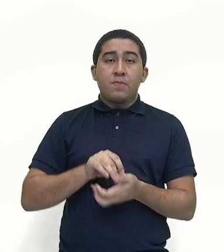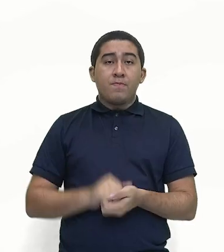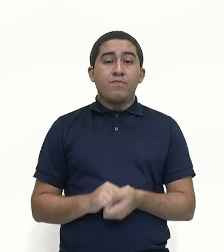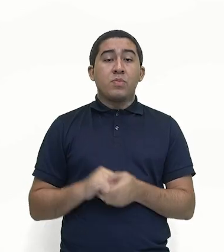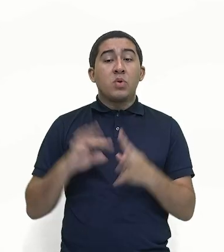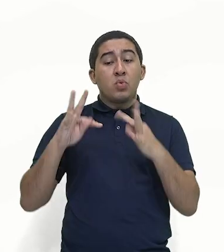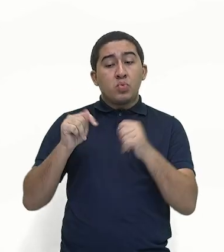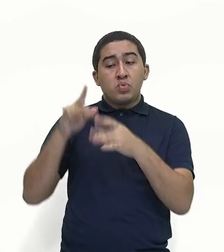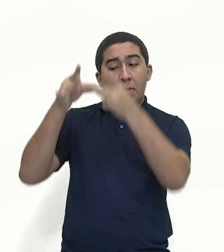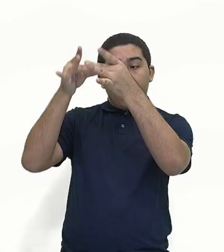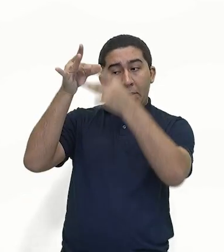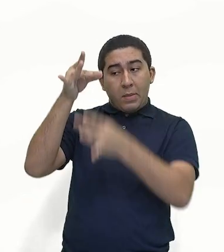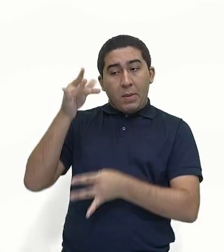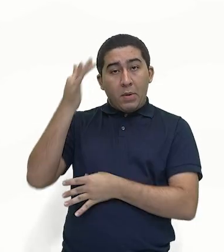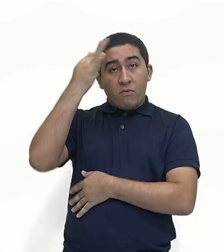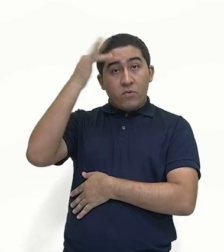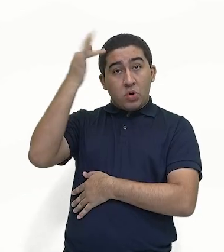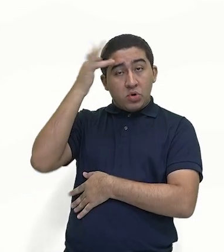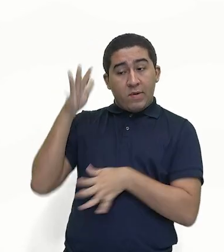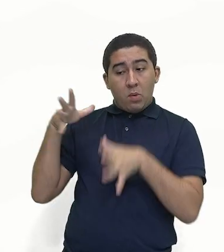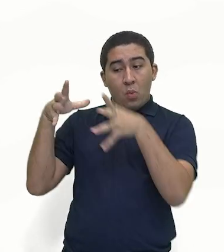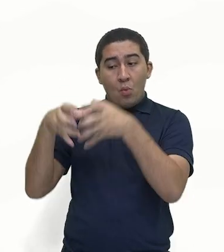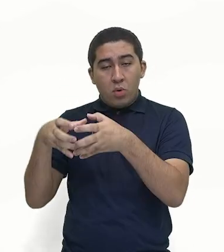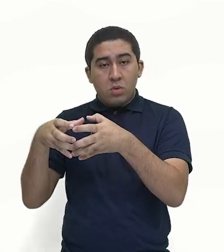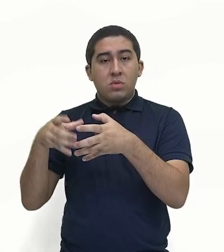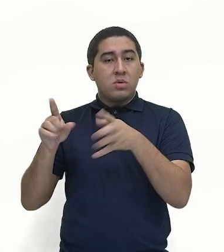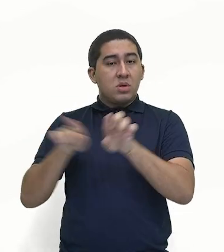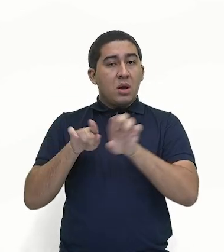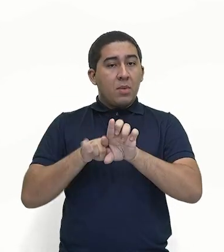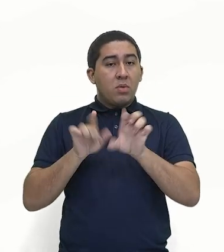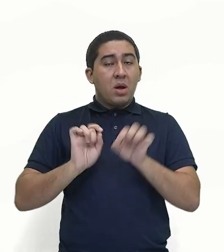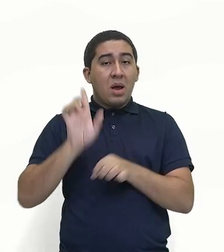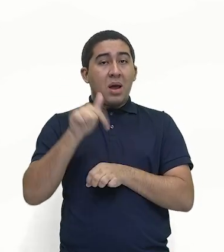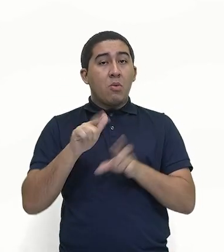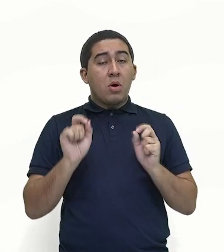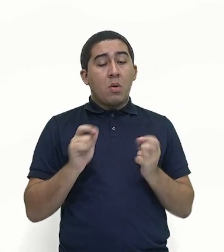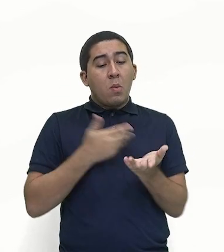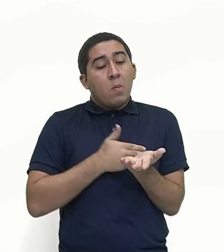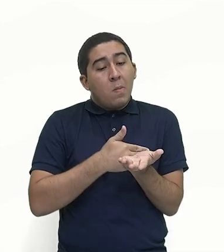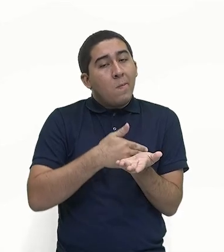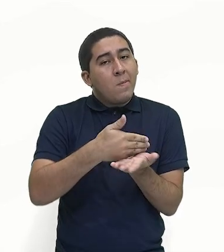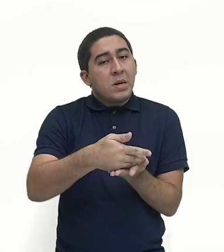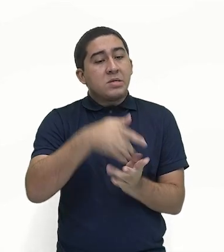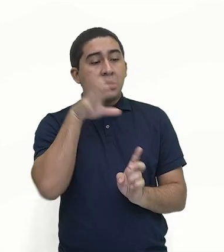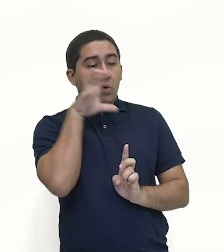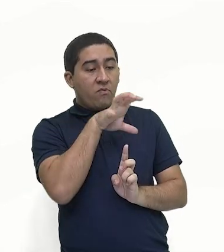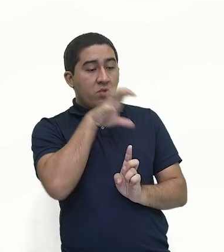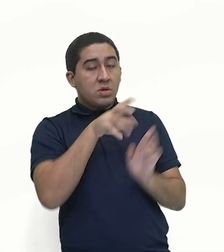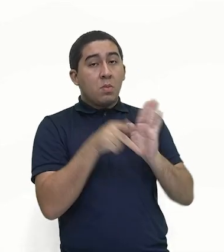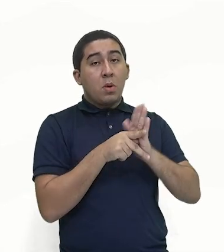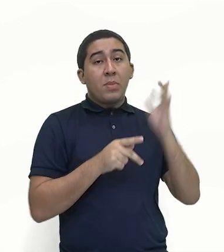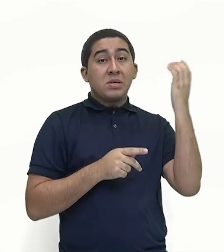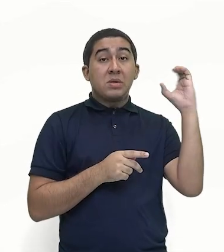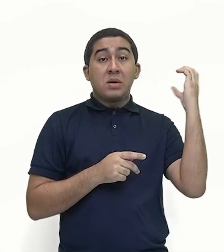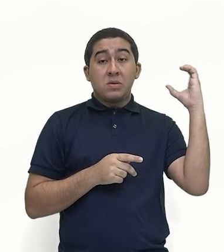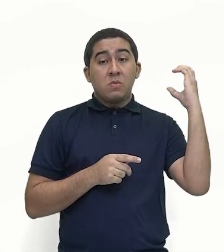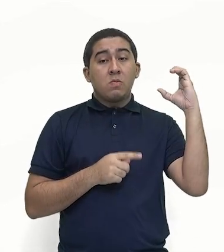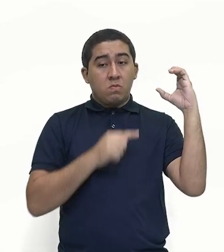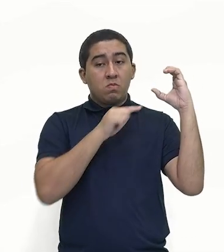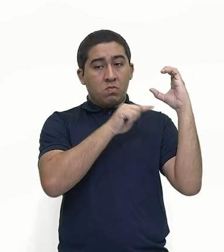isso aqui que está no campo da filosofia vai ser lançado como luzes, né, para o campo da